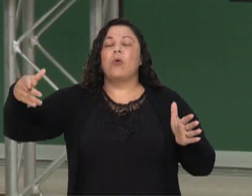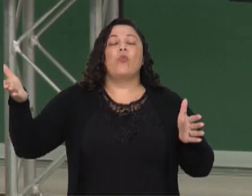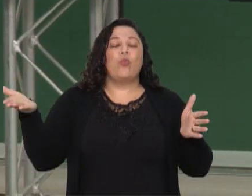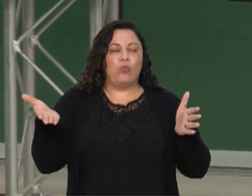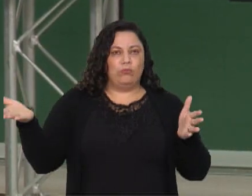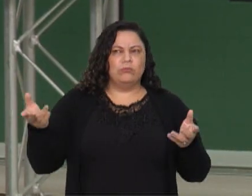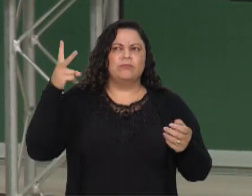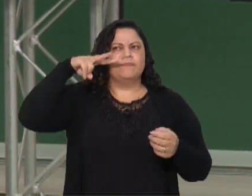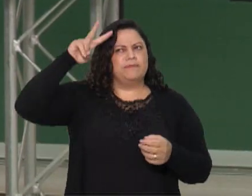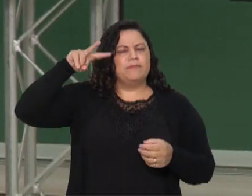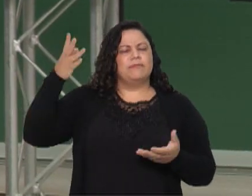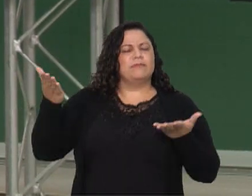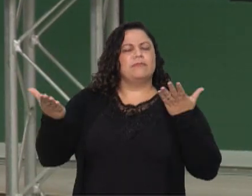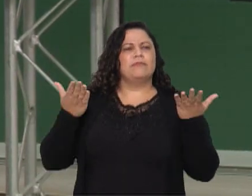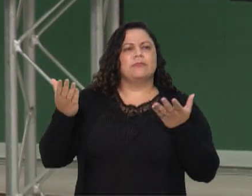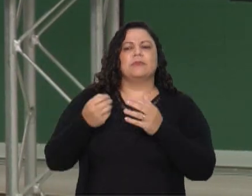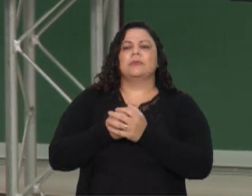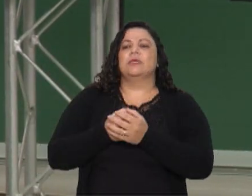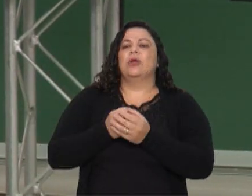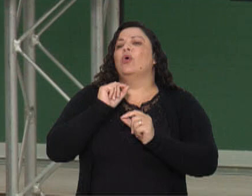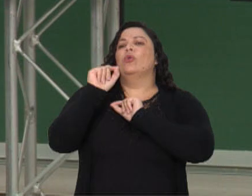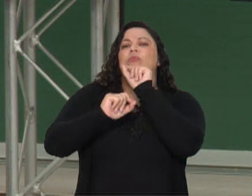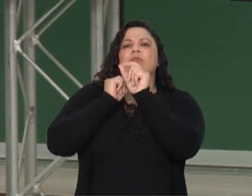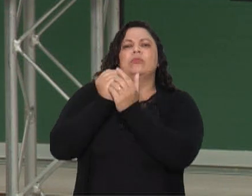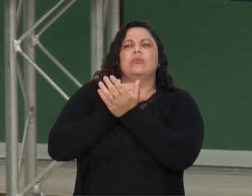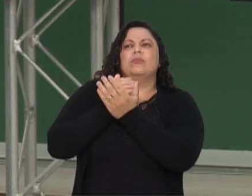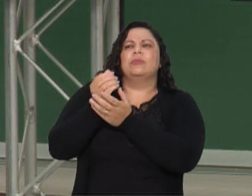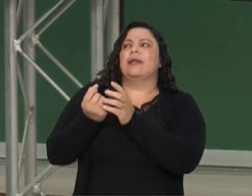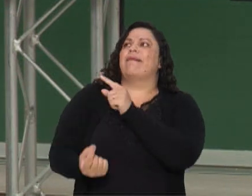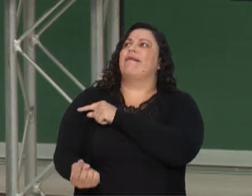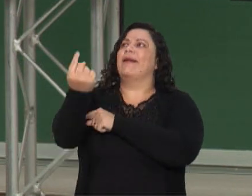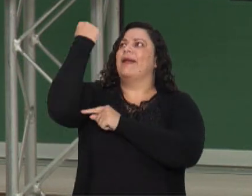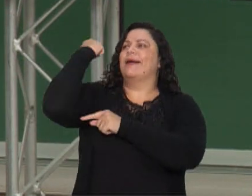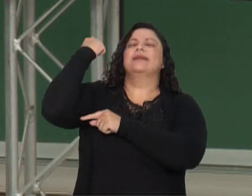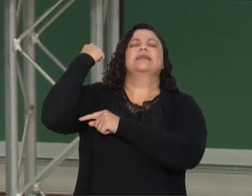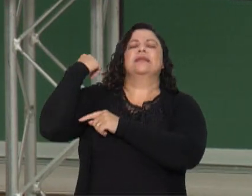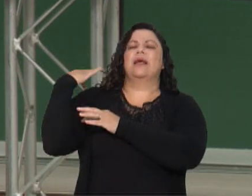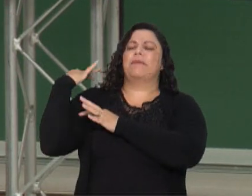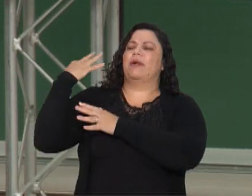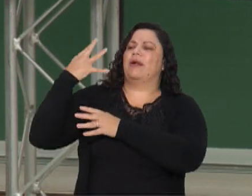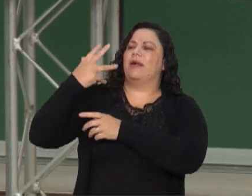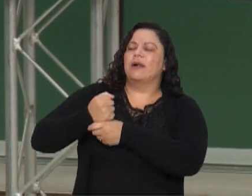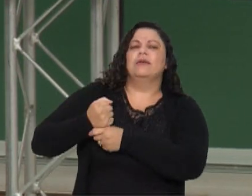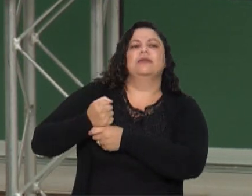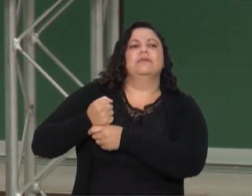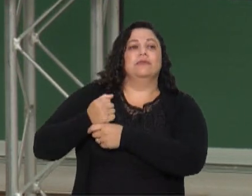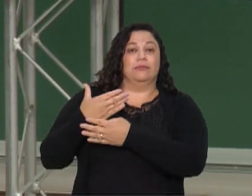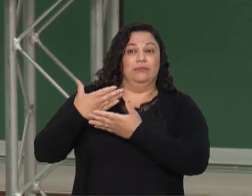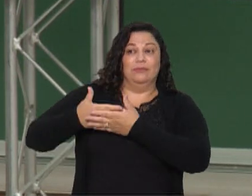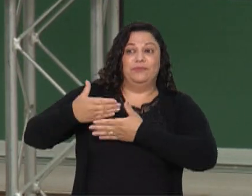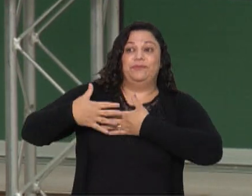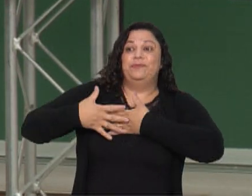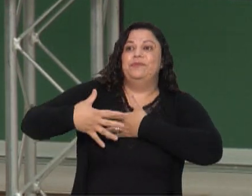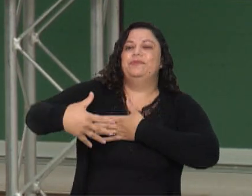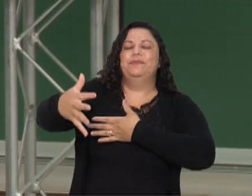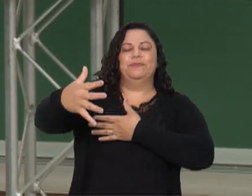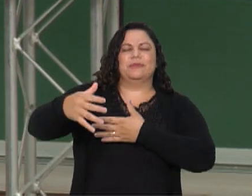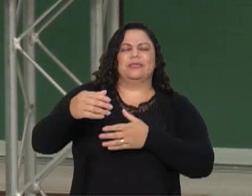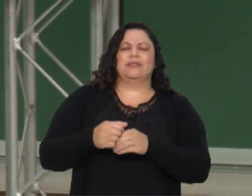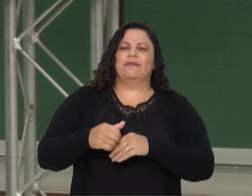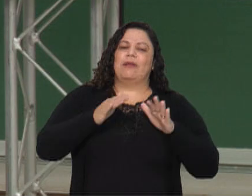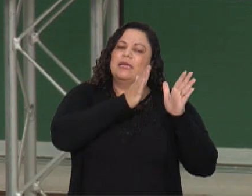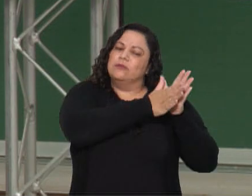viu lá como é que começou as primeiras arquiteturas até chegar na atualidade? Né? Passamos por vários períodos